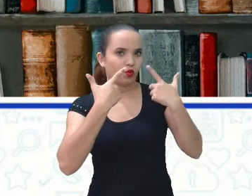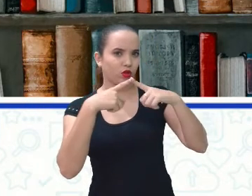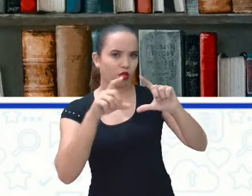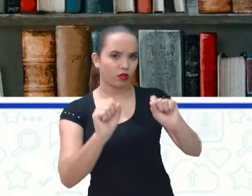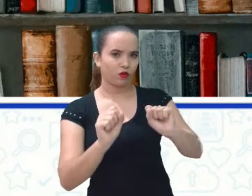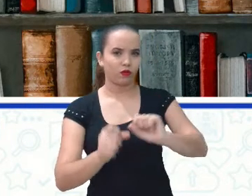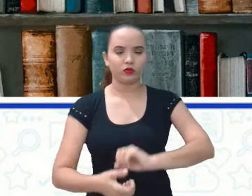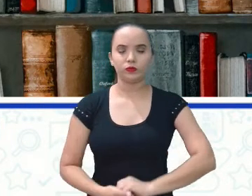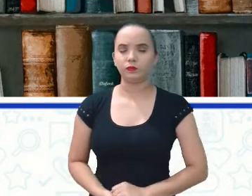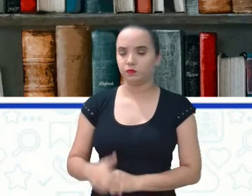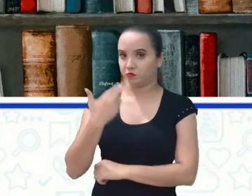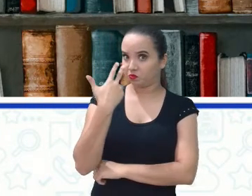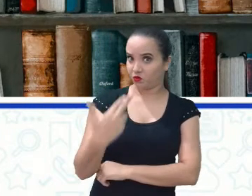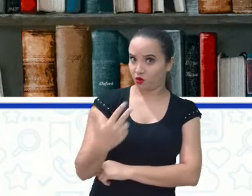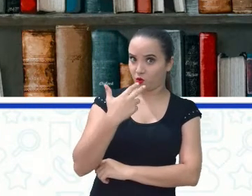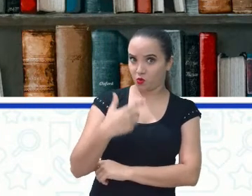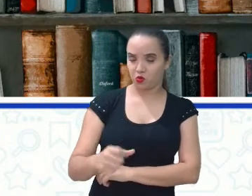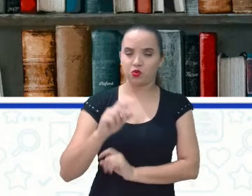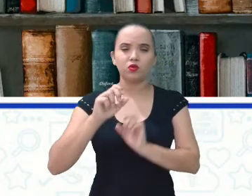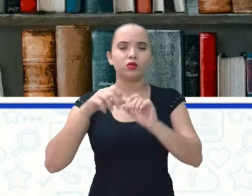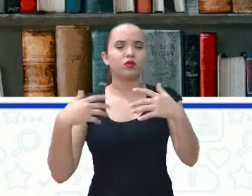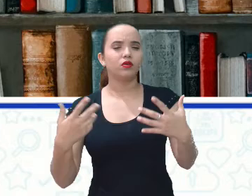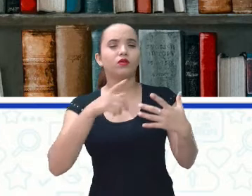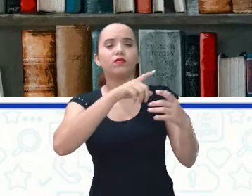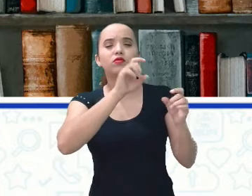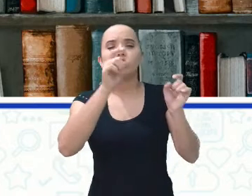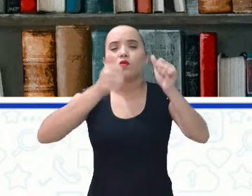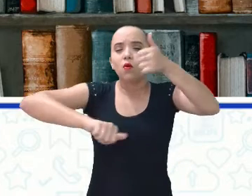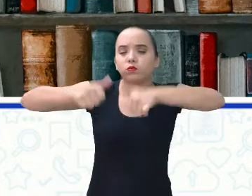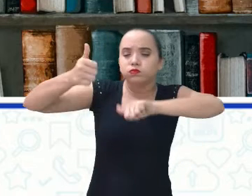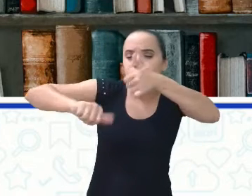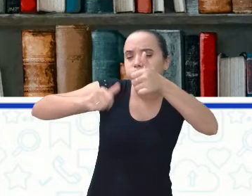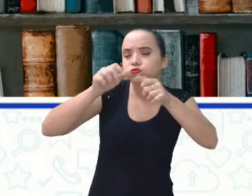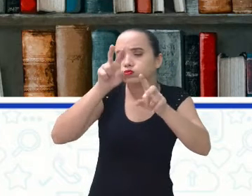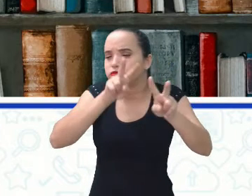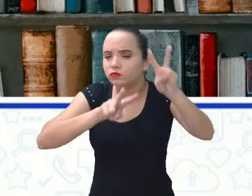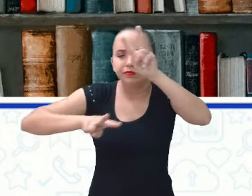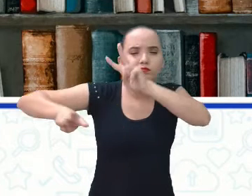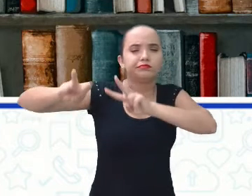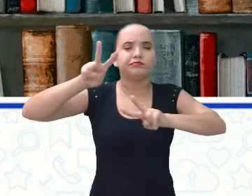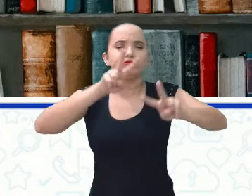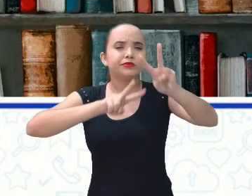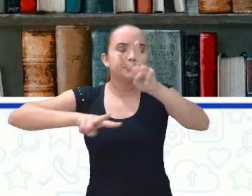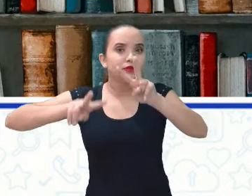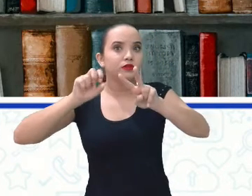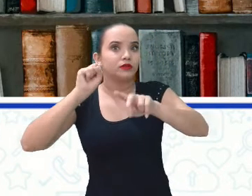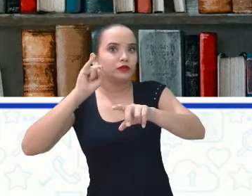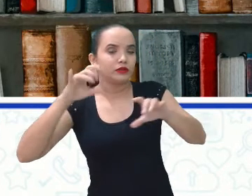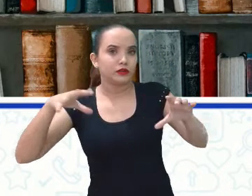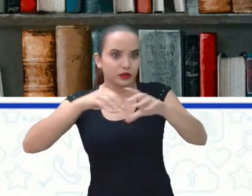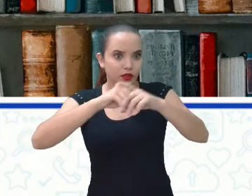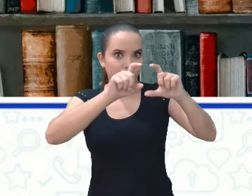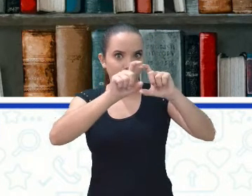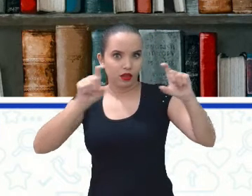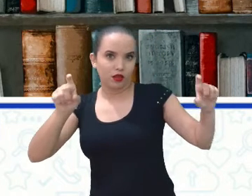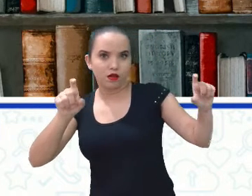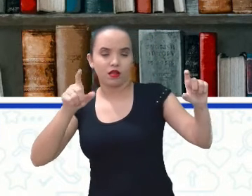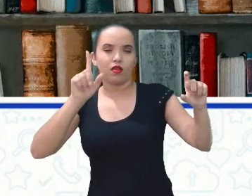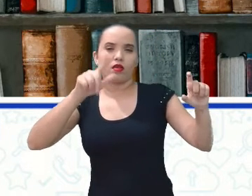durante cada tirinha qual é os elementos que são usados, se eles são, não é, se a